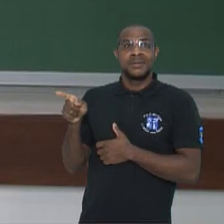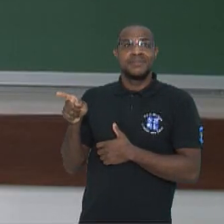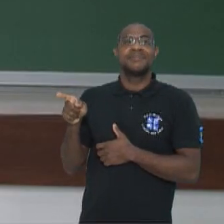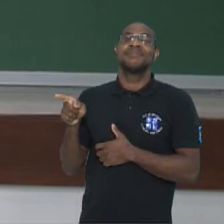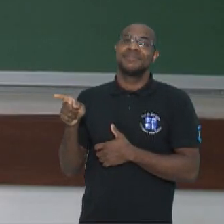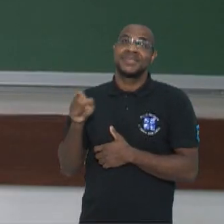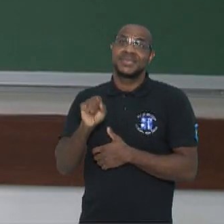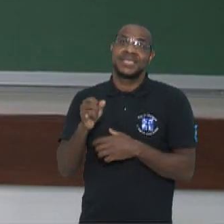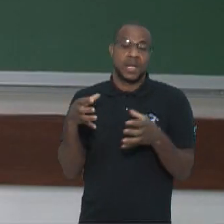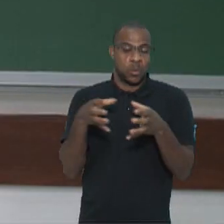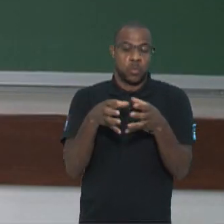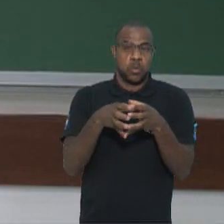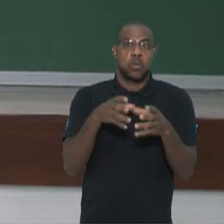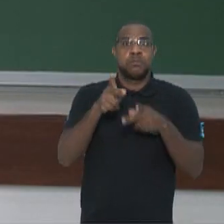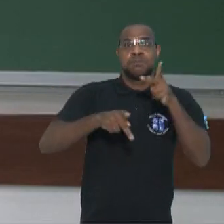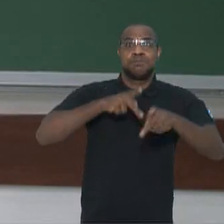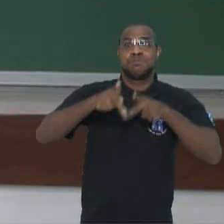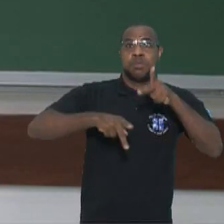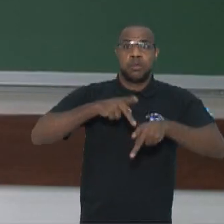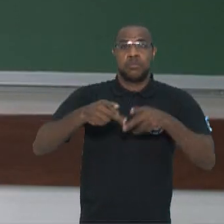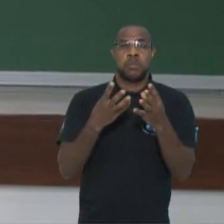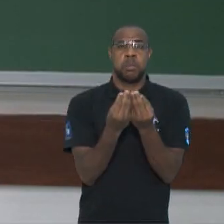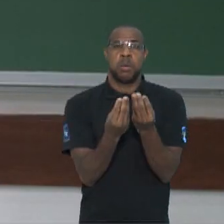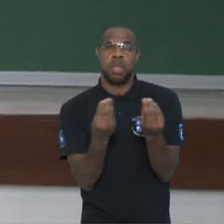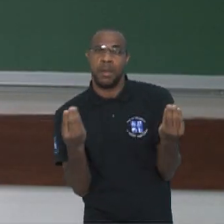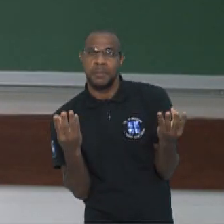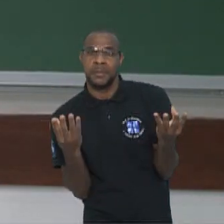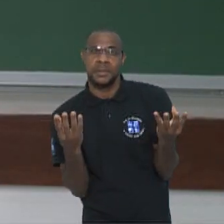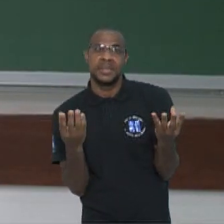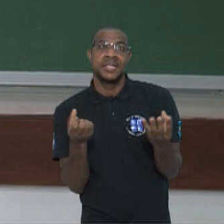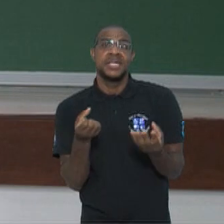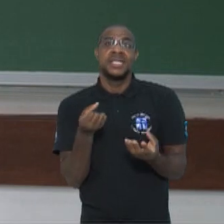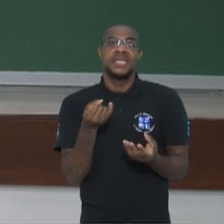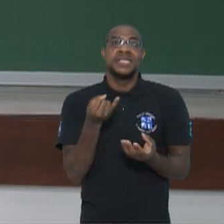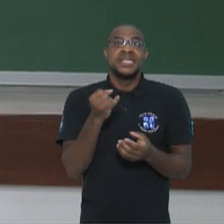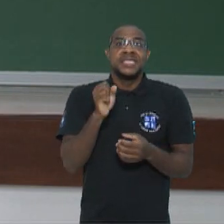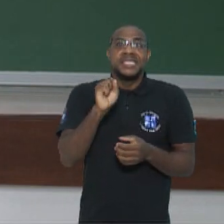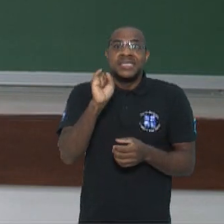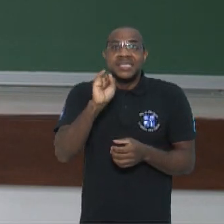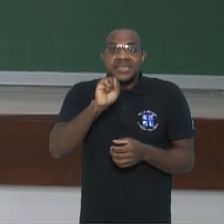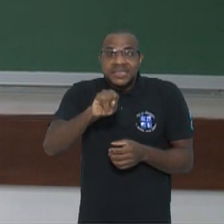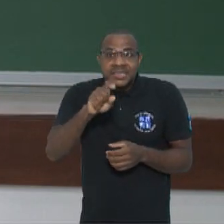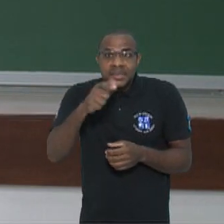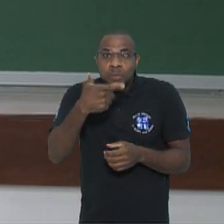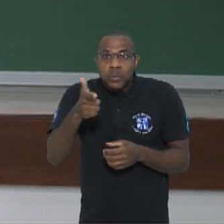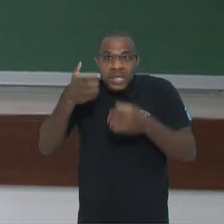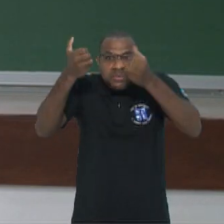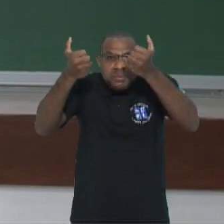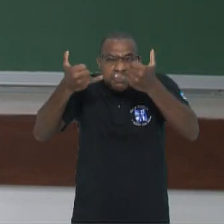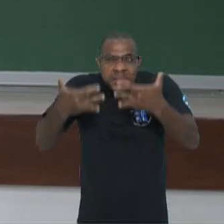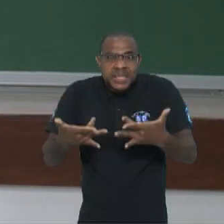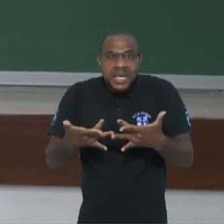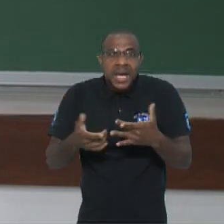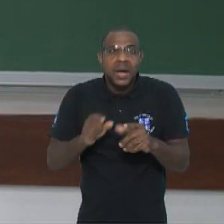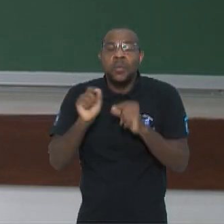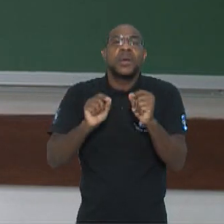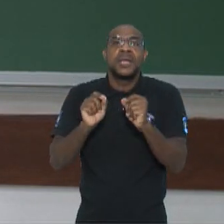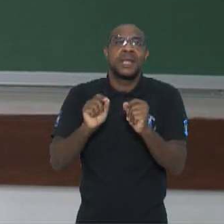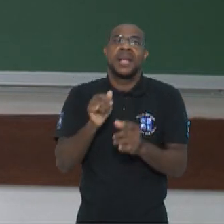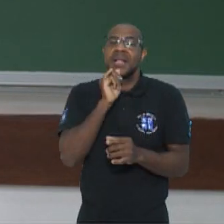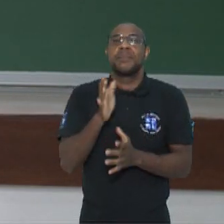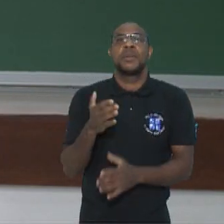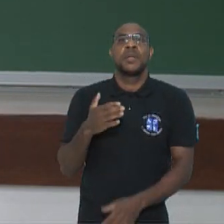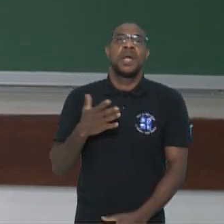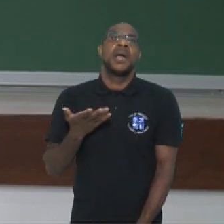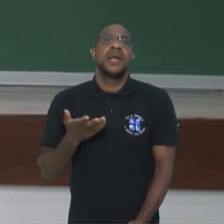sobre muitas pessoas. Se eu não especificar que eu estou falando sobre torcedores do meu time, né,